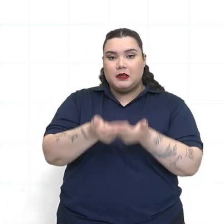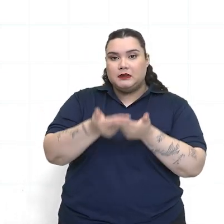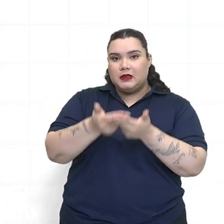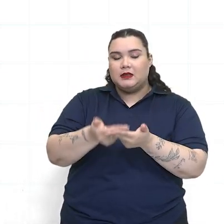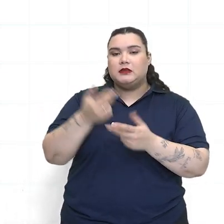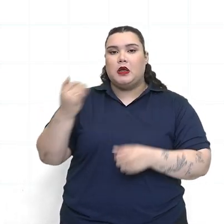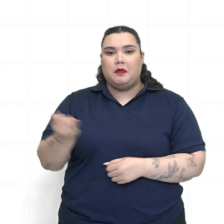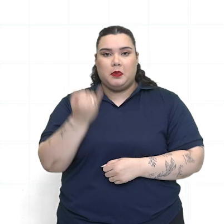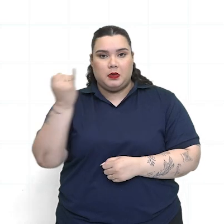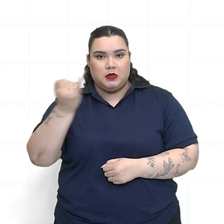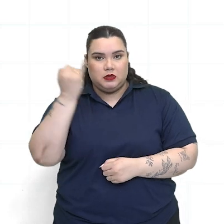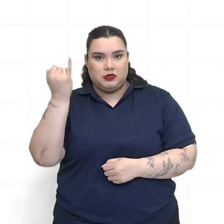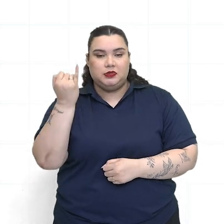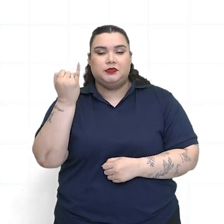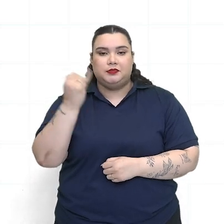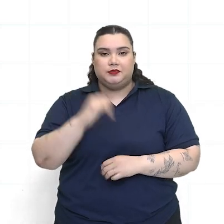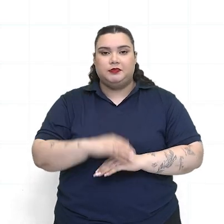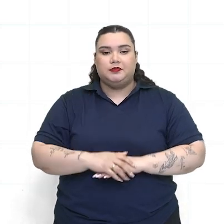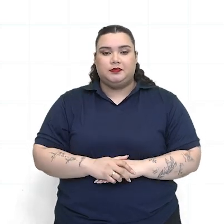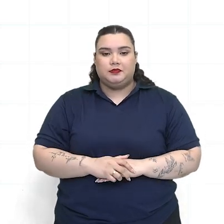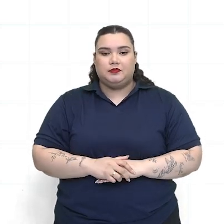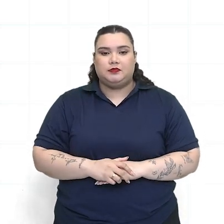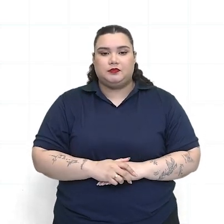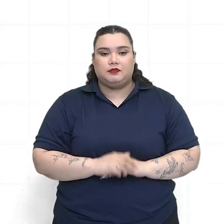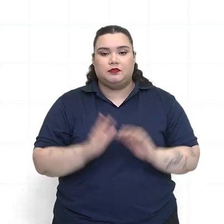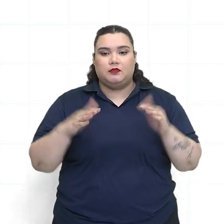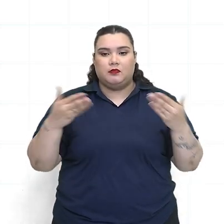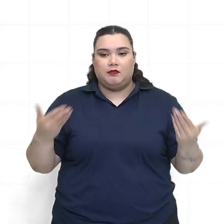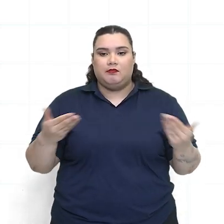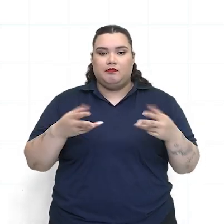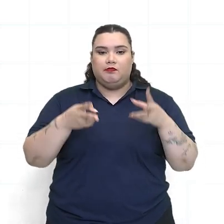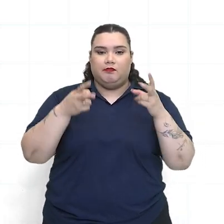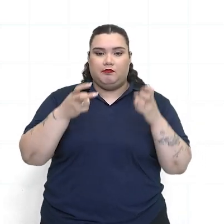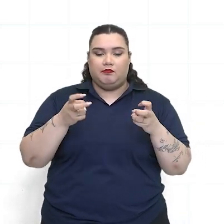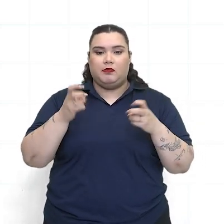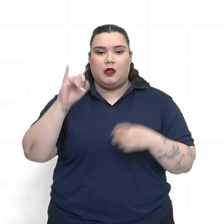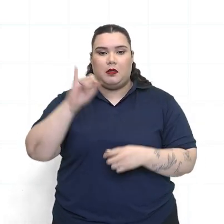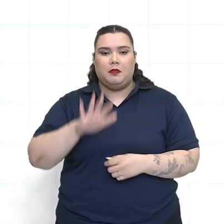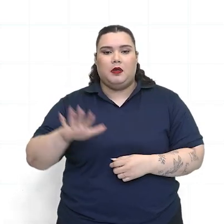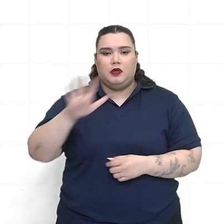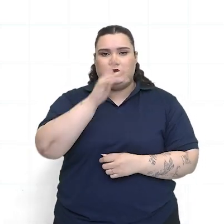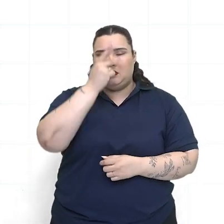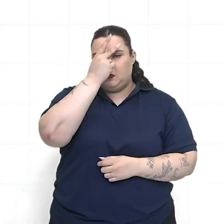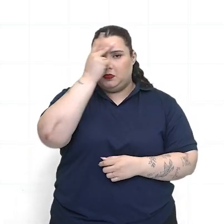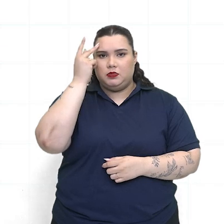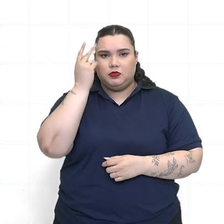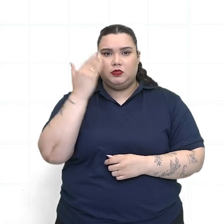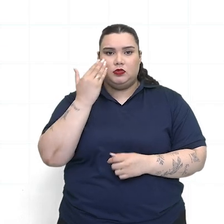é fundamental. Então, observe no rosto da pessoa